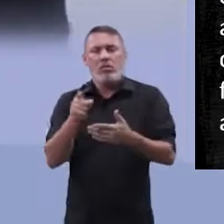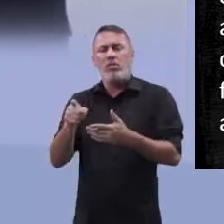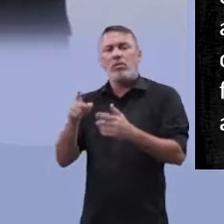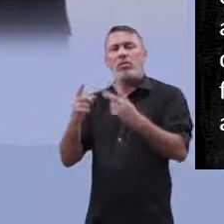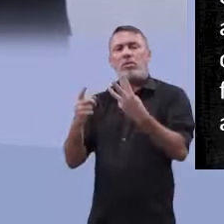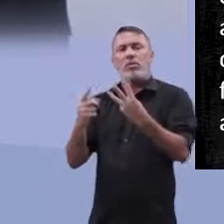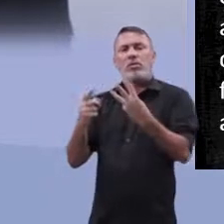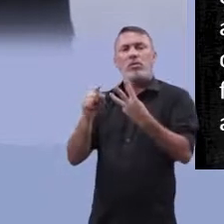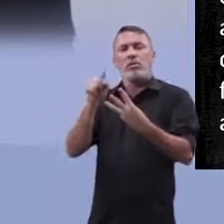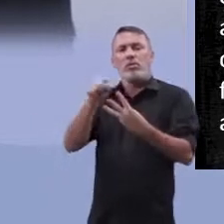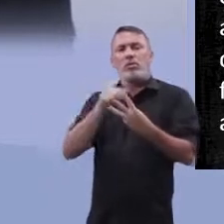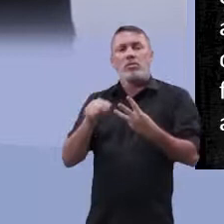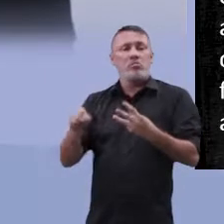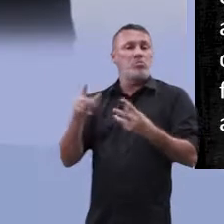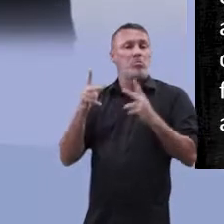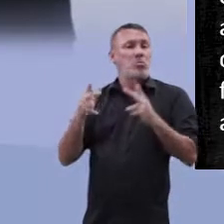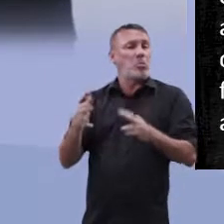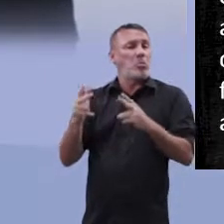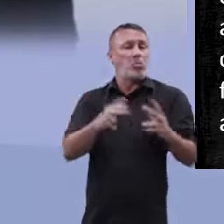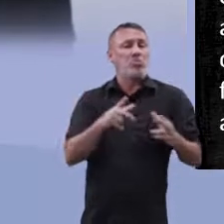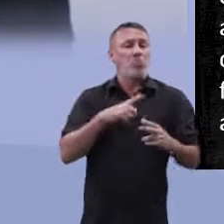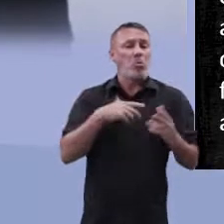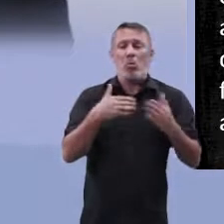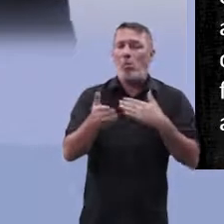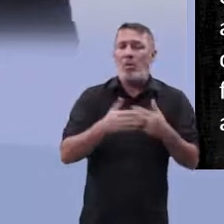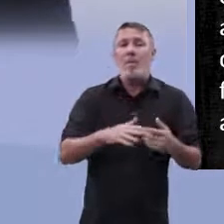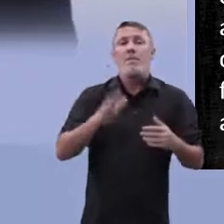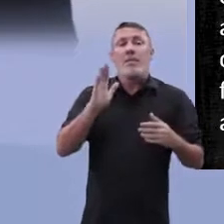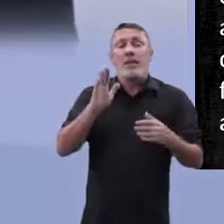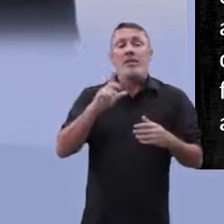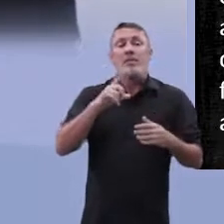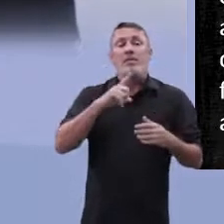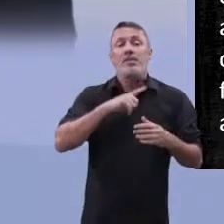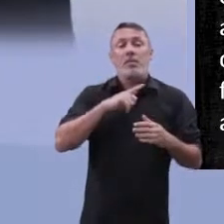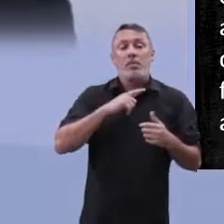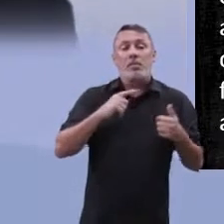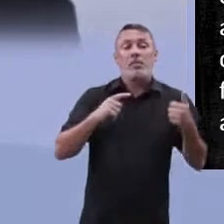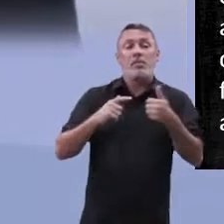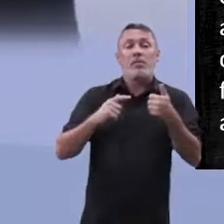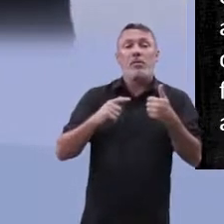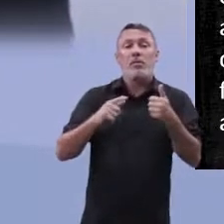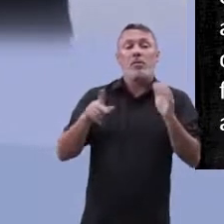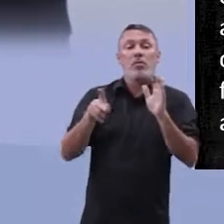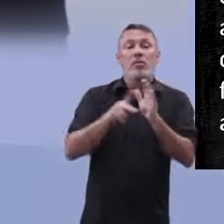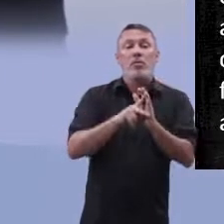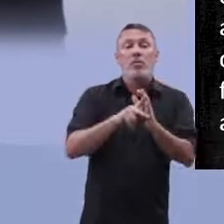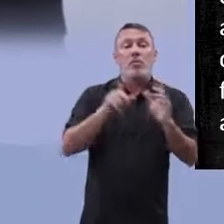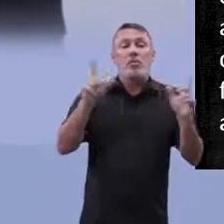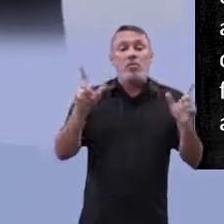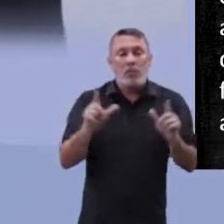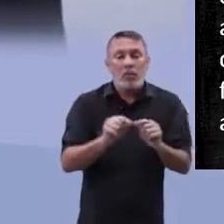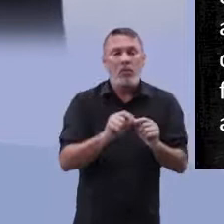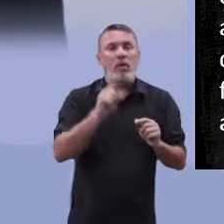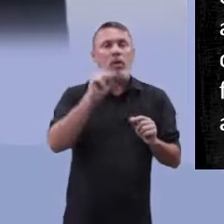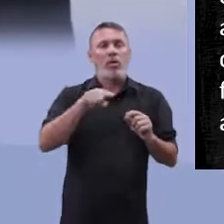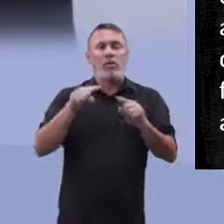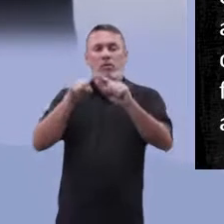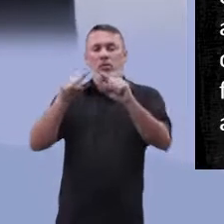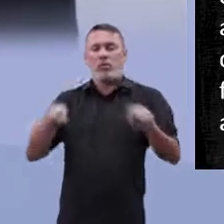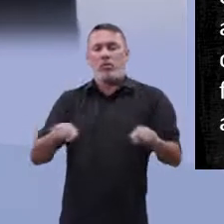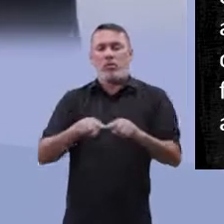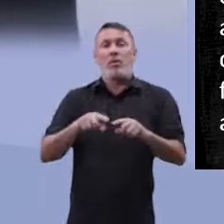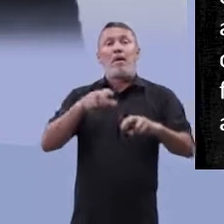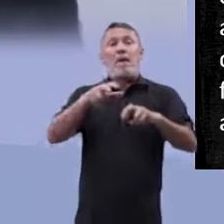polígono em triângulos. E retângulos também, se você quiser, mas a menor unidade do polígono é o